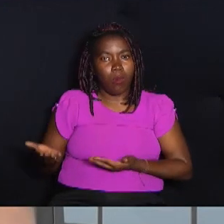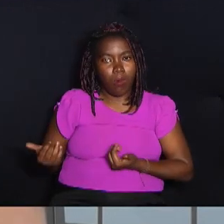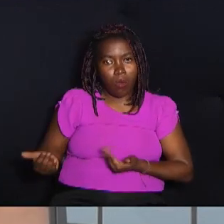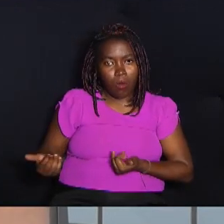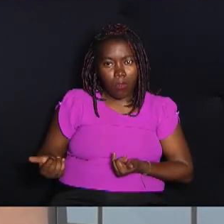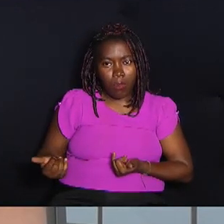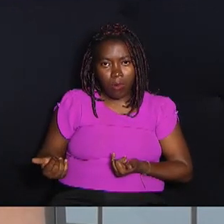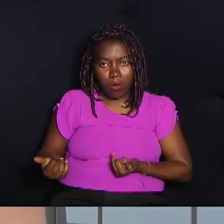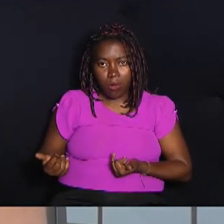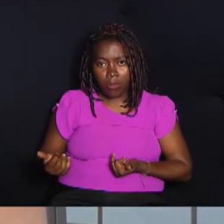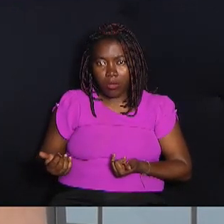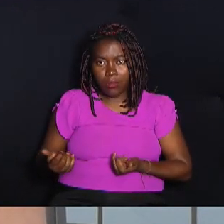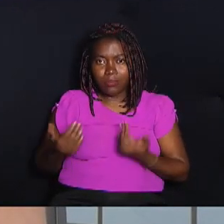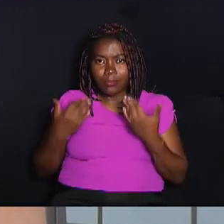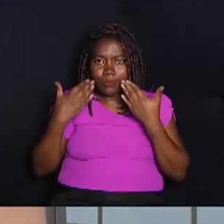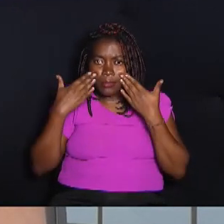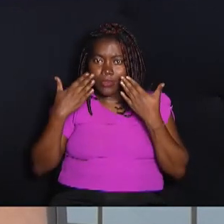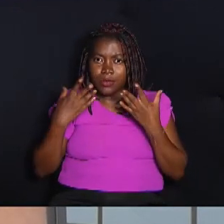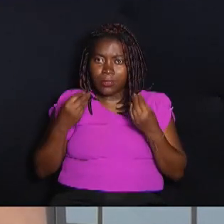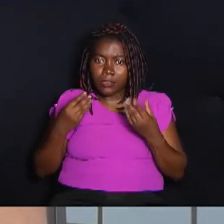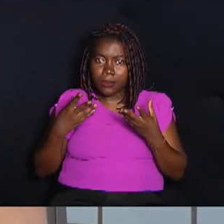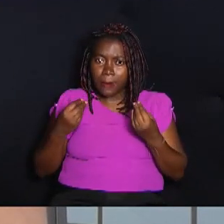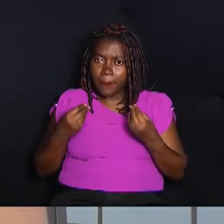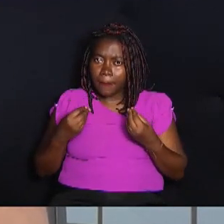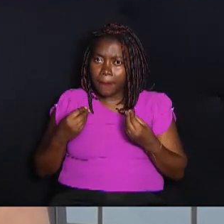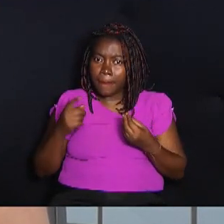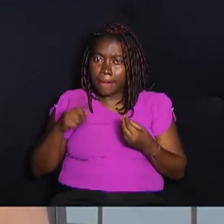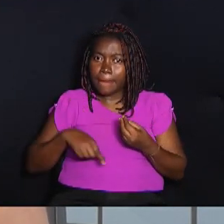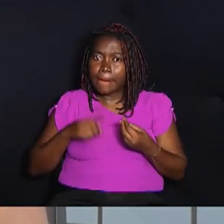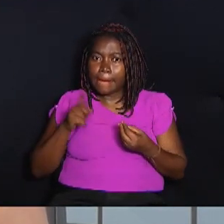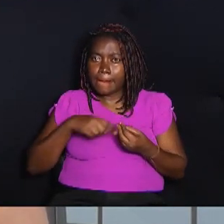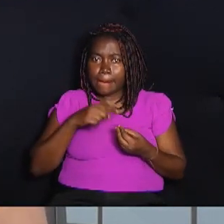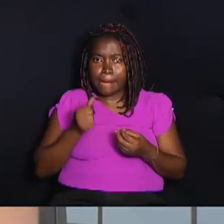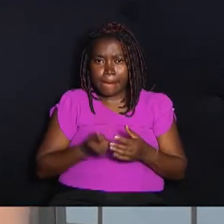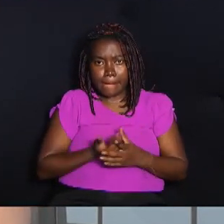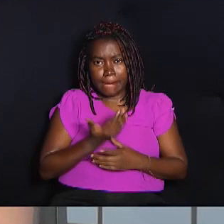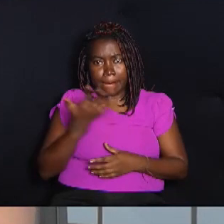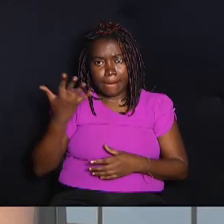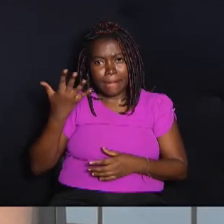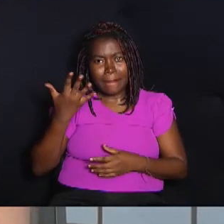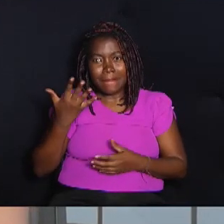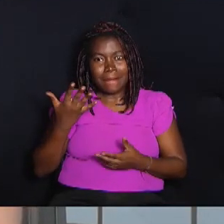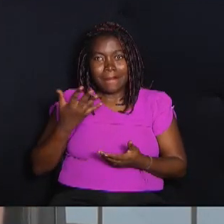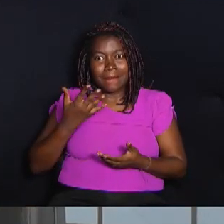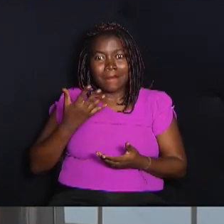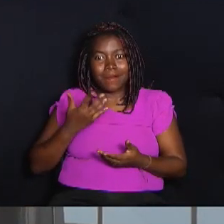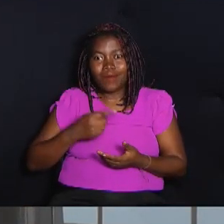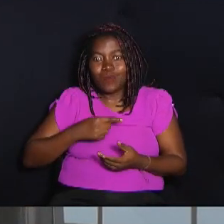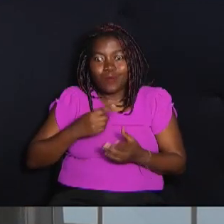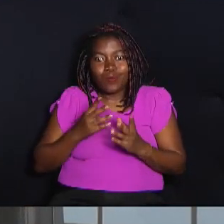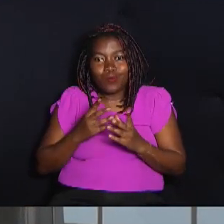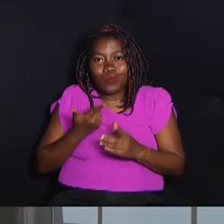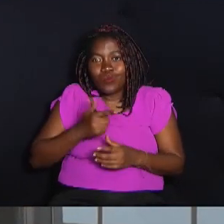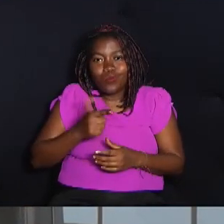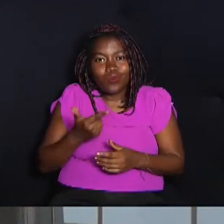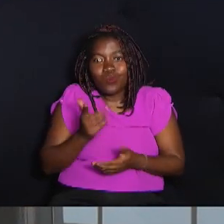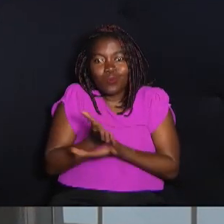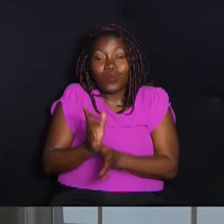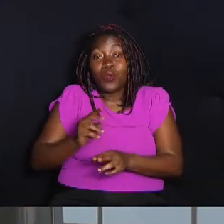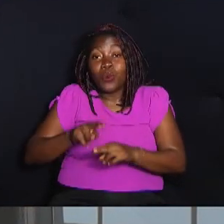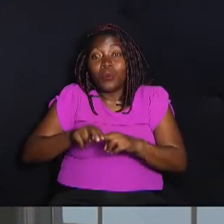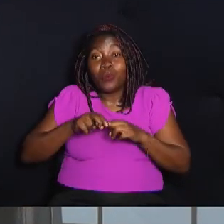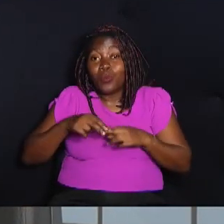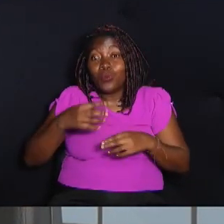fica tão exposto e é uma quantidade tão infinita porque ele não sabe quem que é o agressor, quem